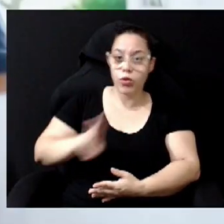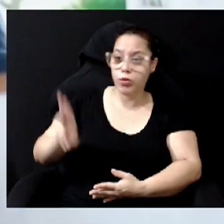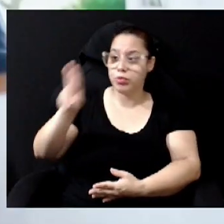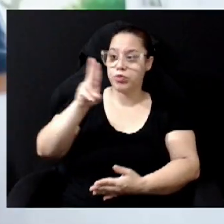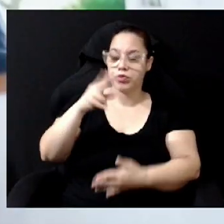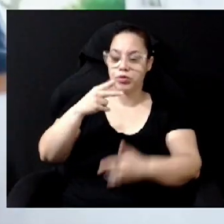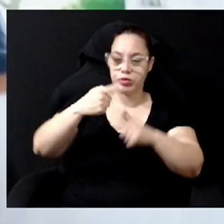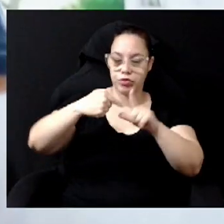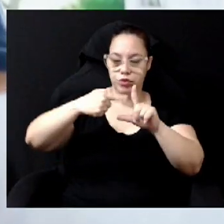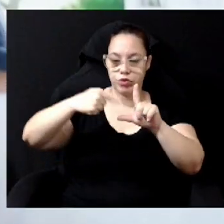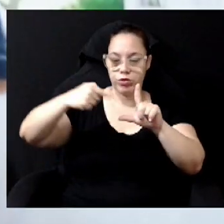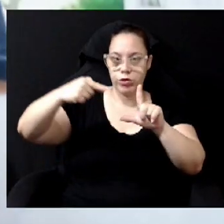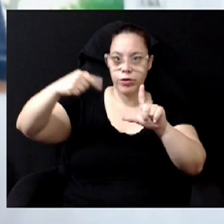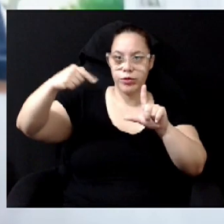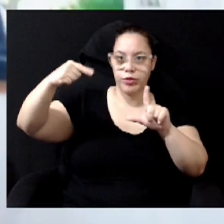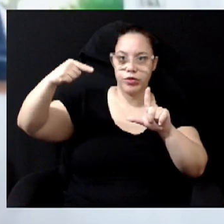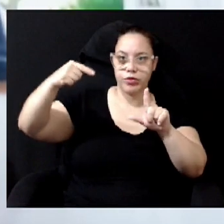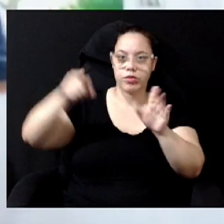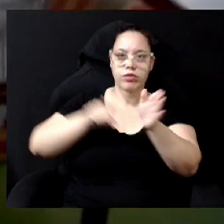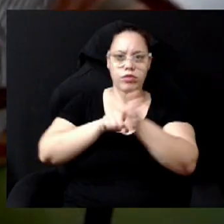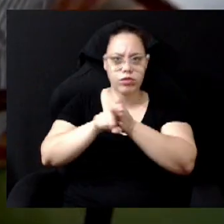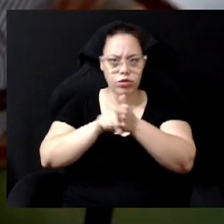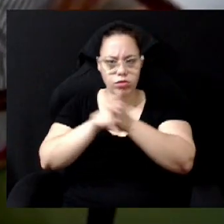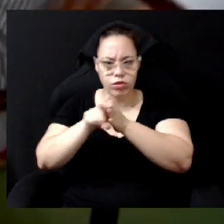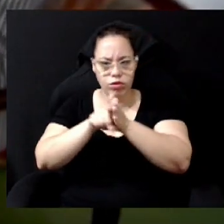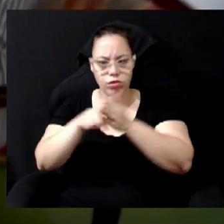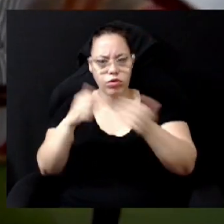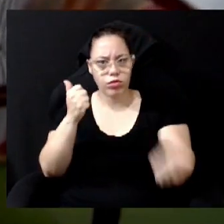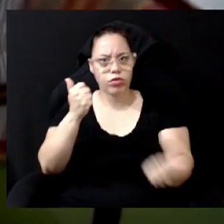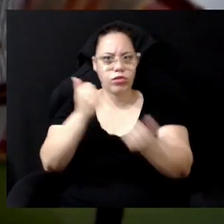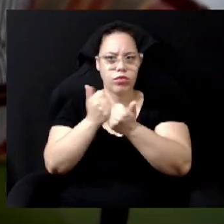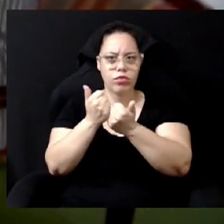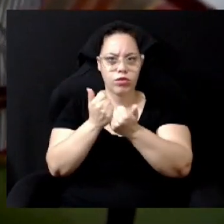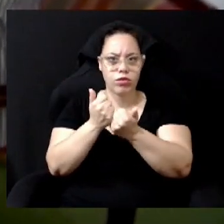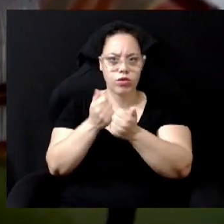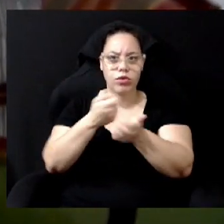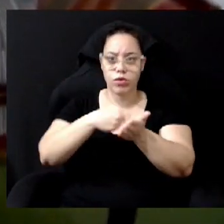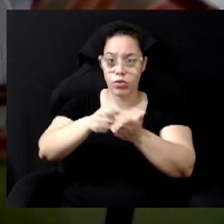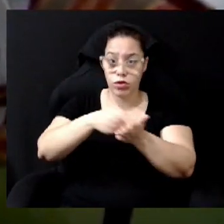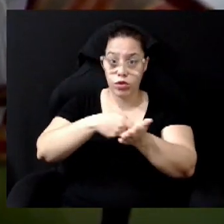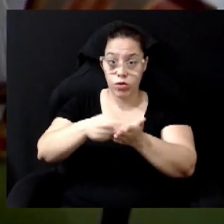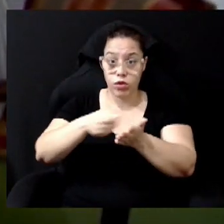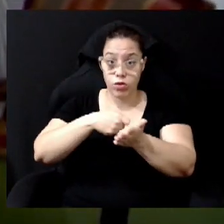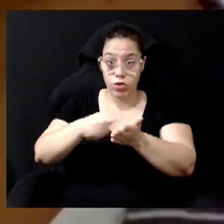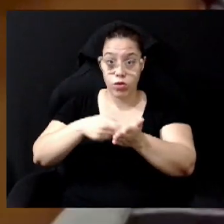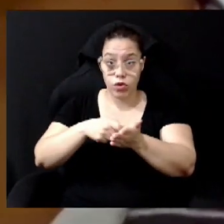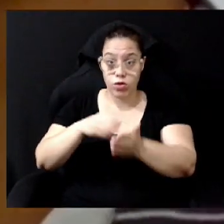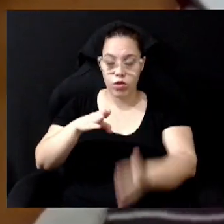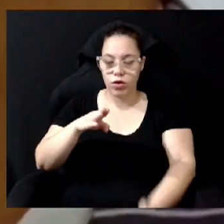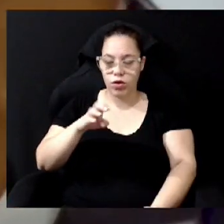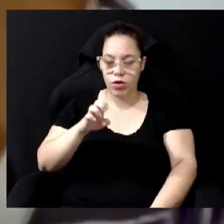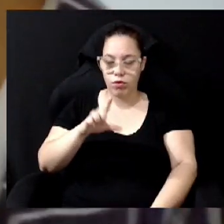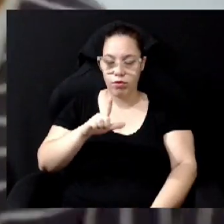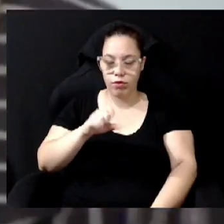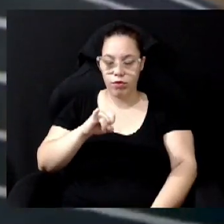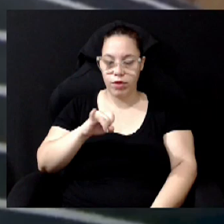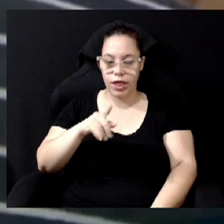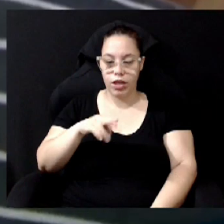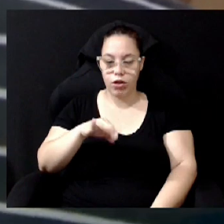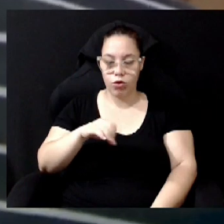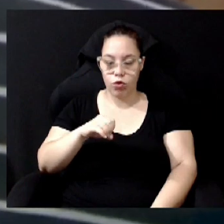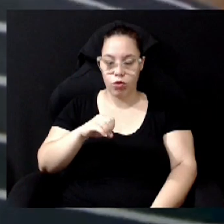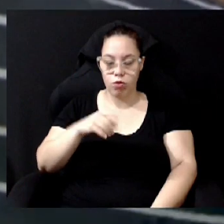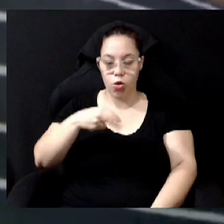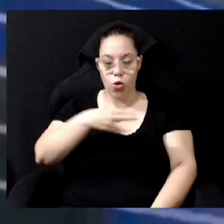uma extensa pesquisa para apoiar as suas conclusões. O escritor cita exemplos como Bill Gates, os Beatles e Mozart. O livro